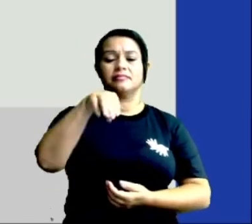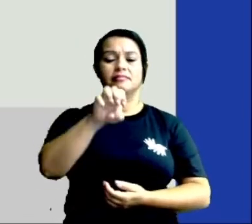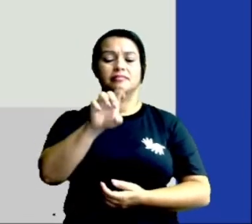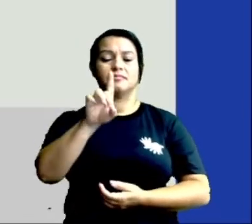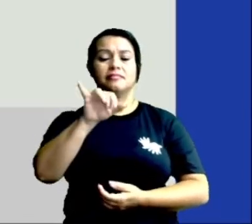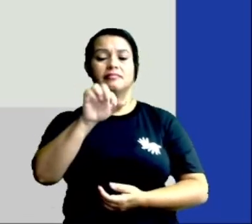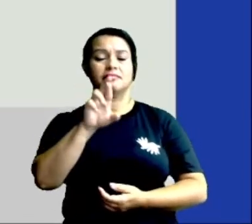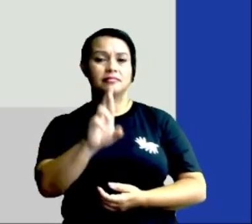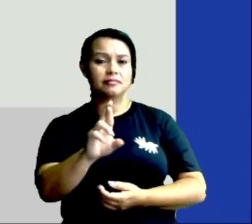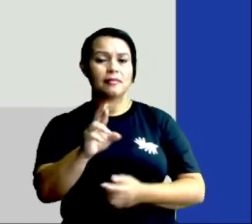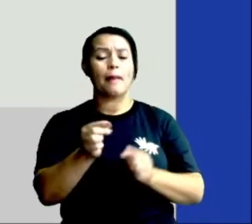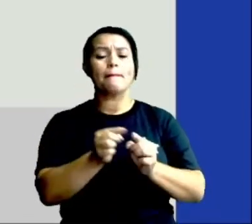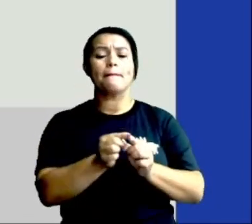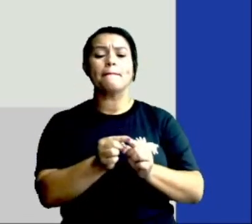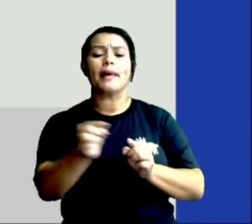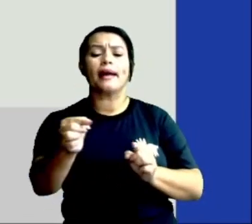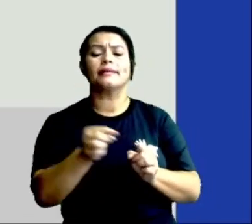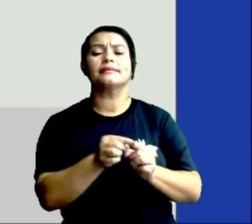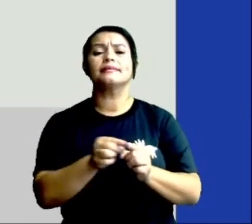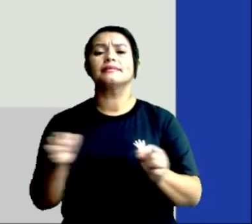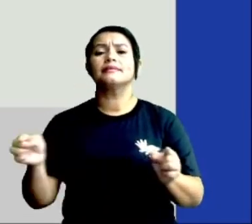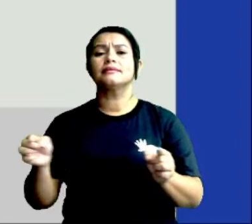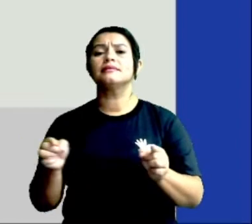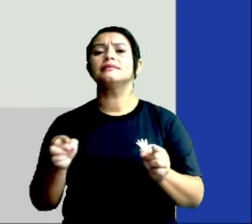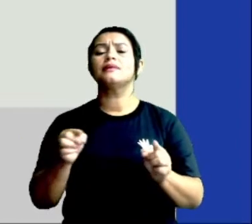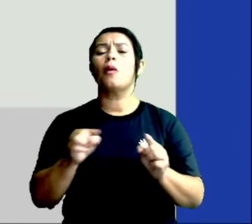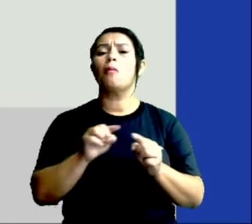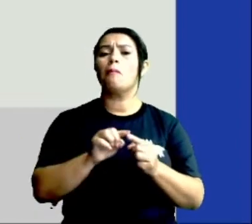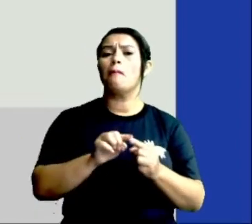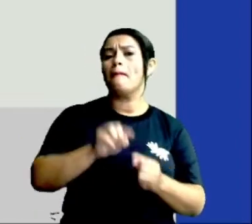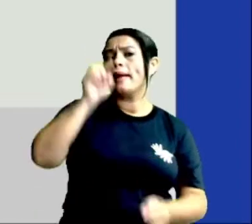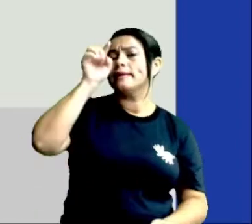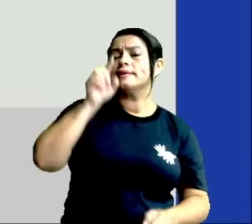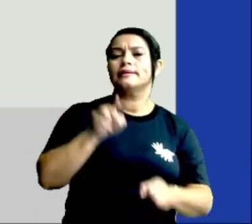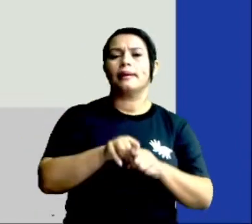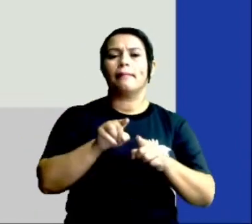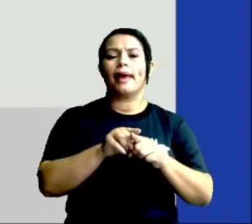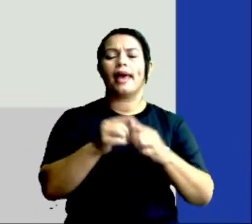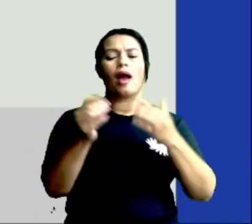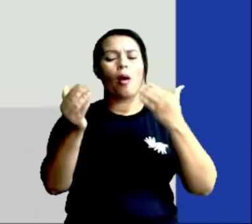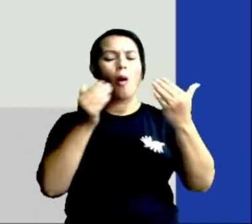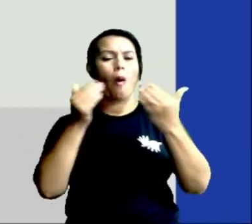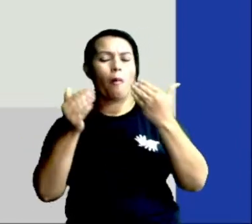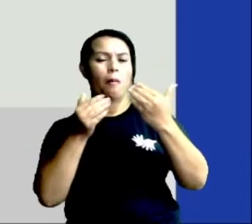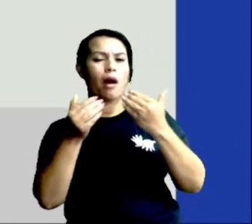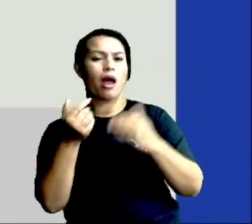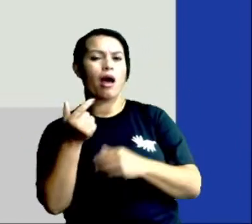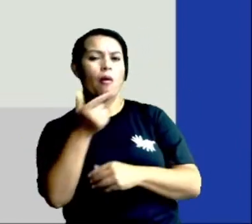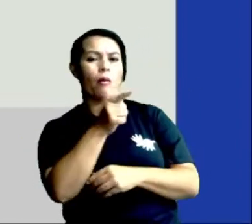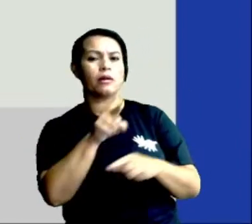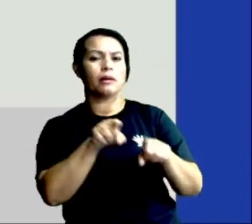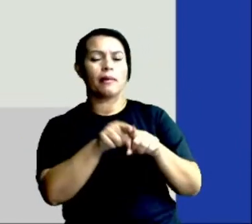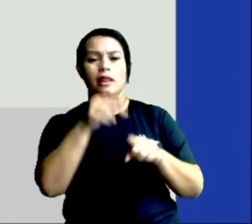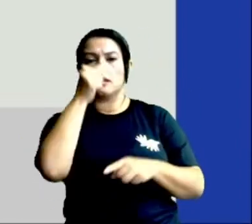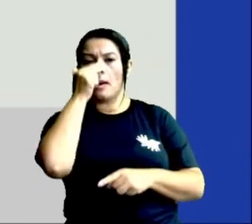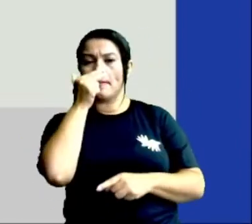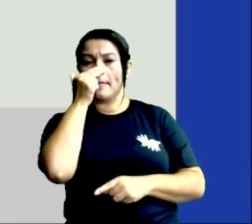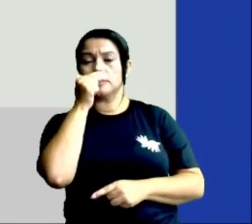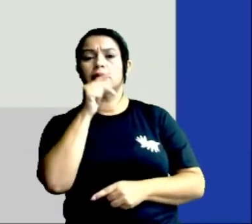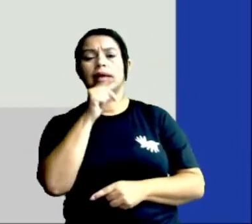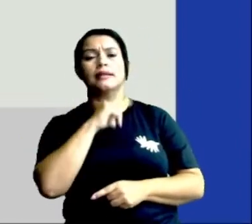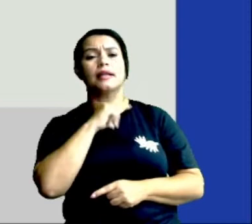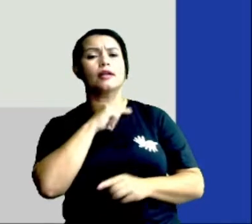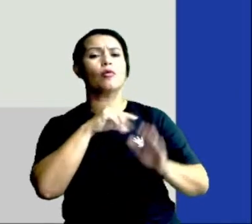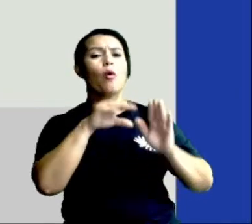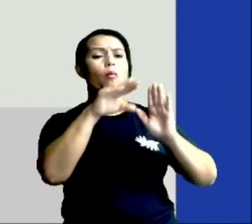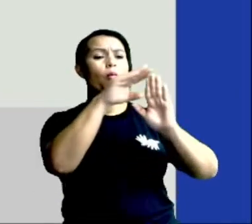Medir, né? Então, medir é comparar a grandeza a ser medida com outra de mesma espécie, considerada